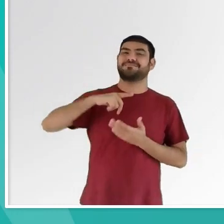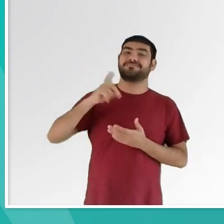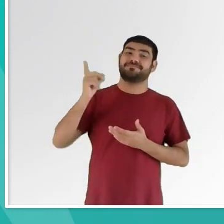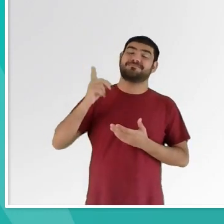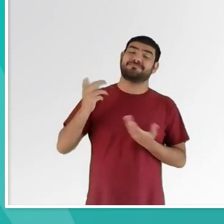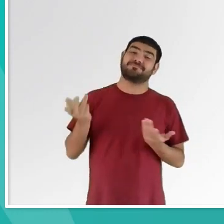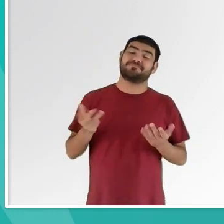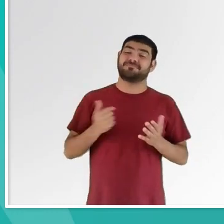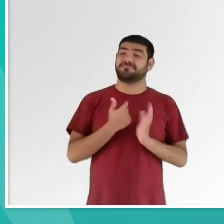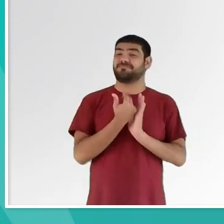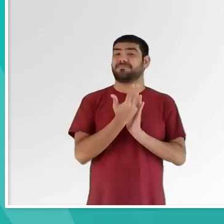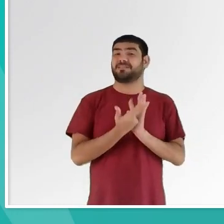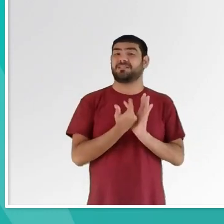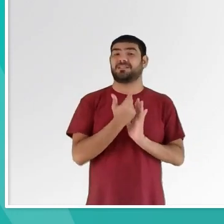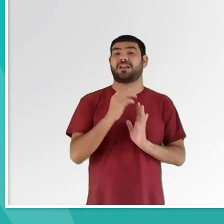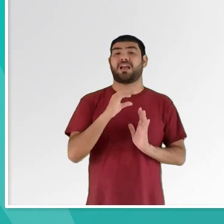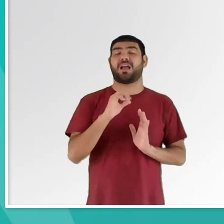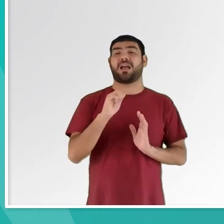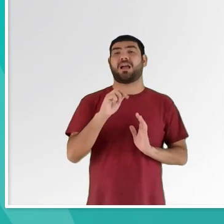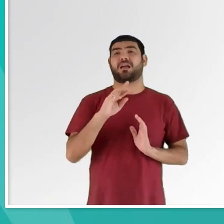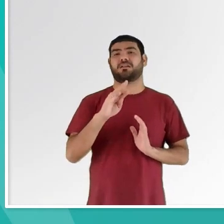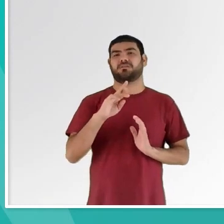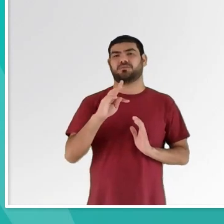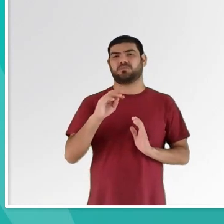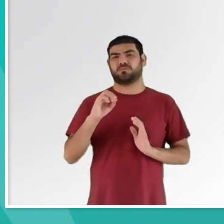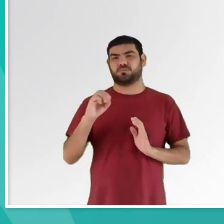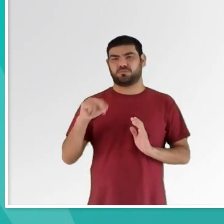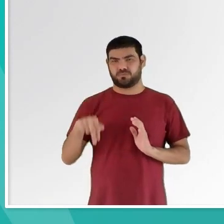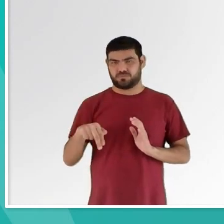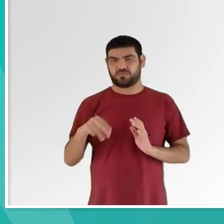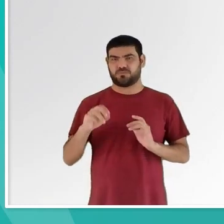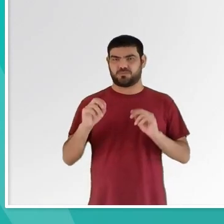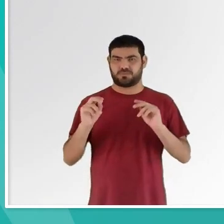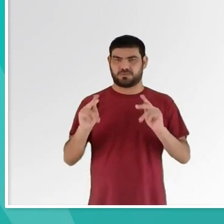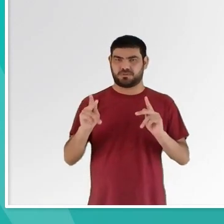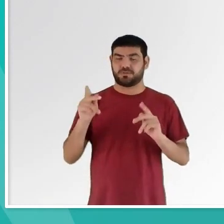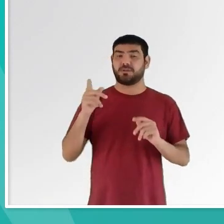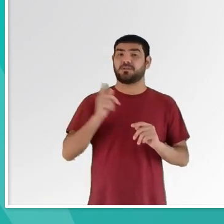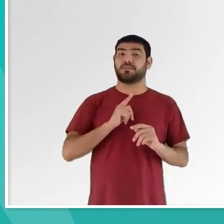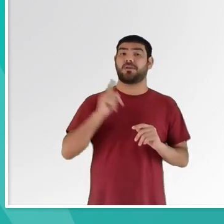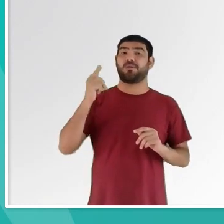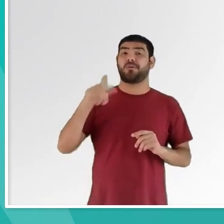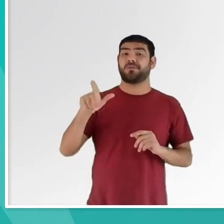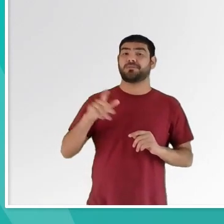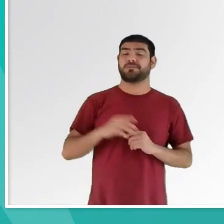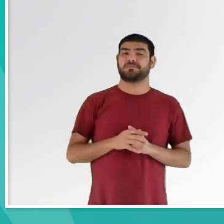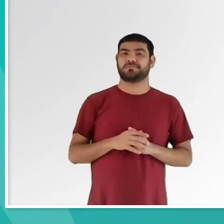de cartoon, ok? E aí nós temos o quê? O desenho